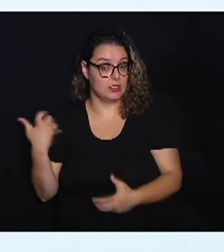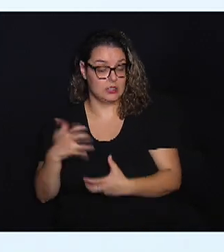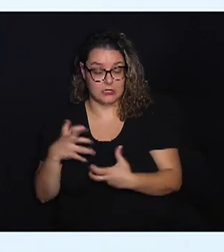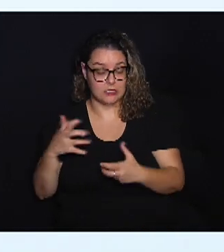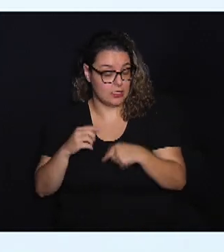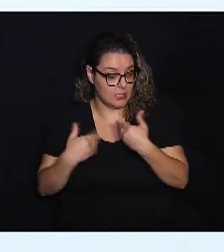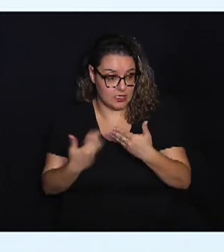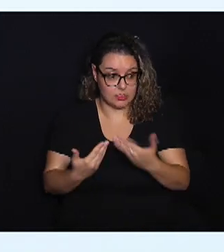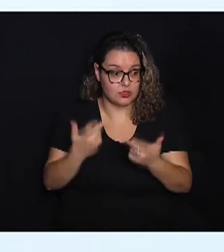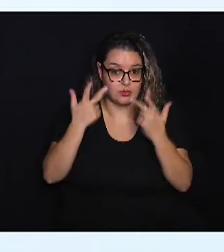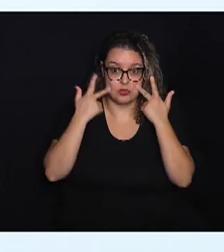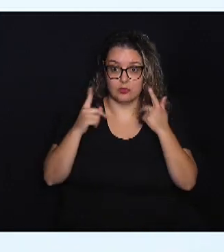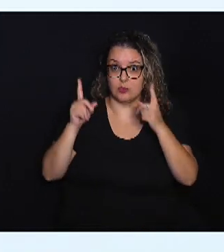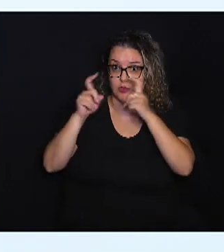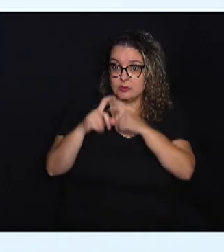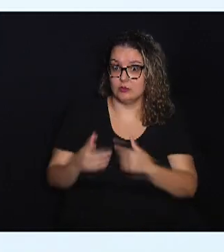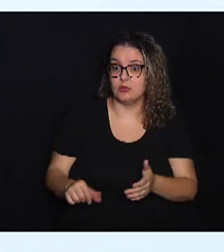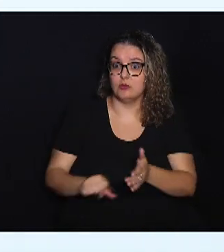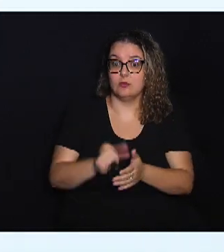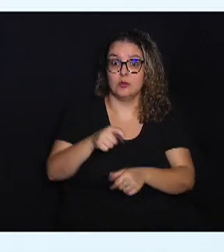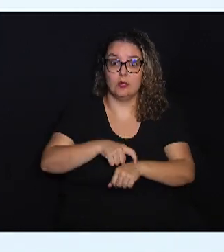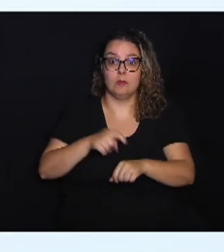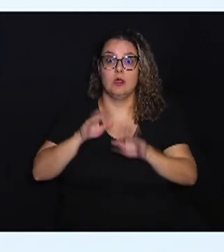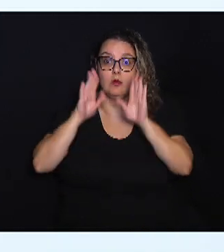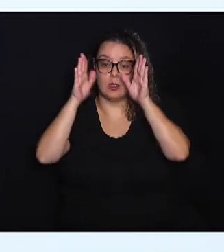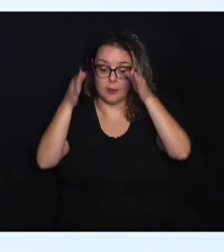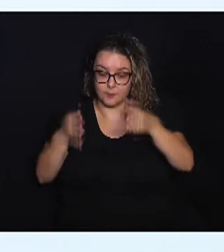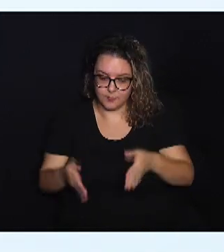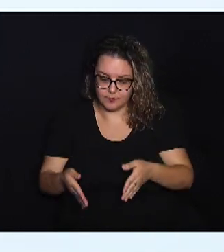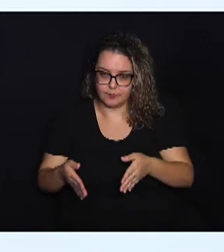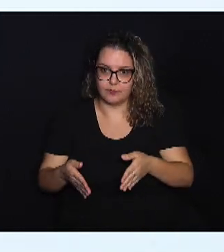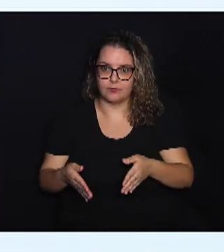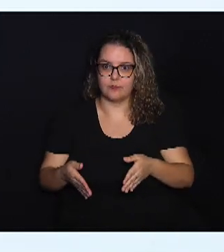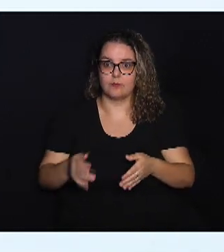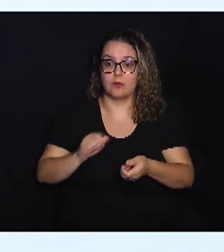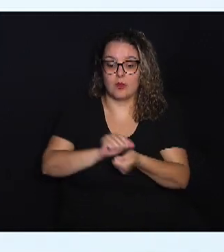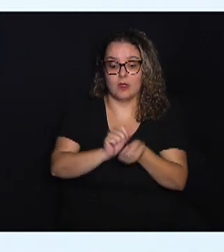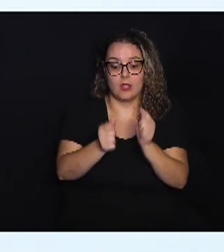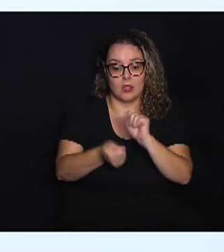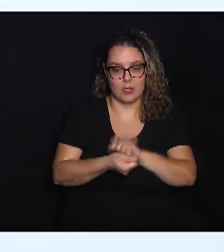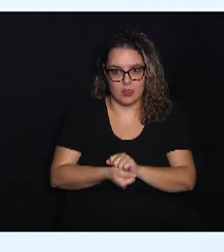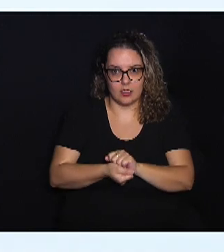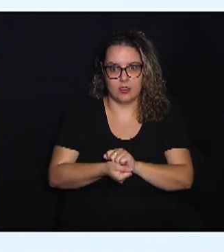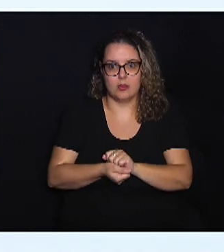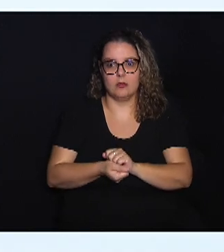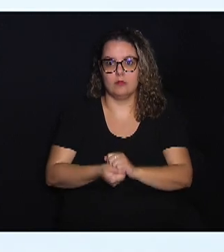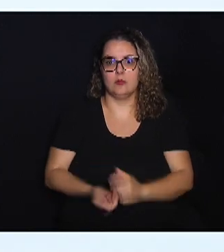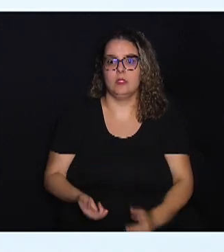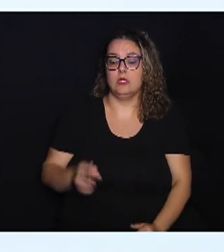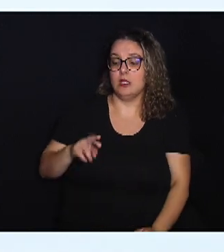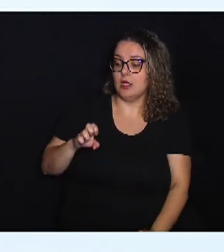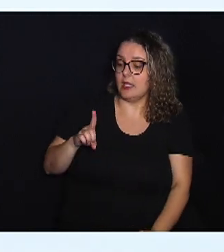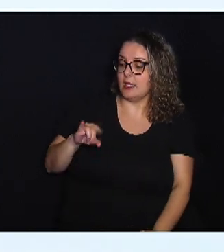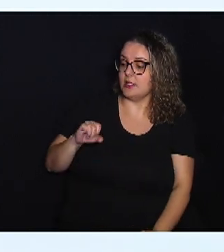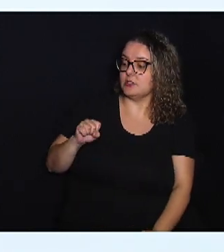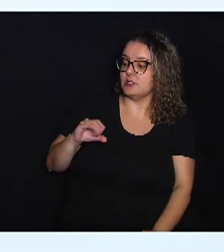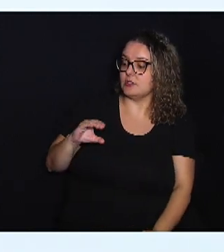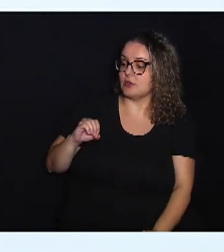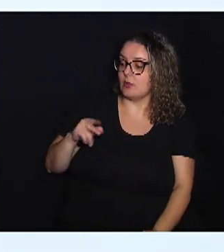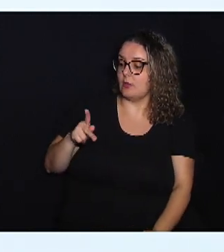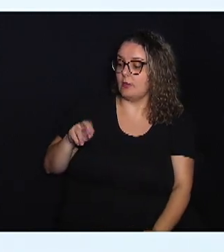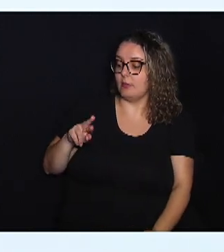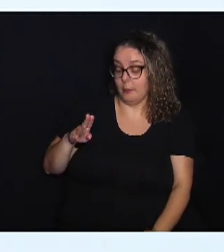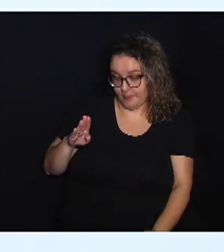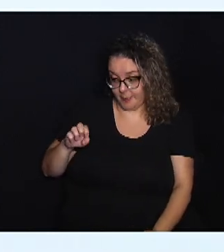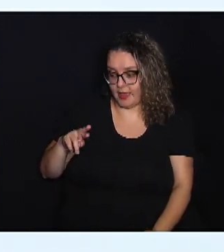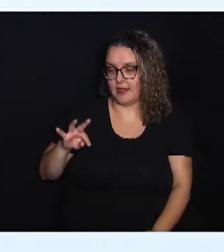Então, num primeiro momento, é importante a gente focar nessa adaptação, nessa redescoberta do ensino no ensino